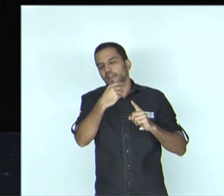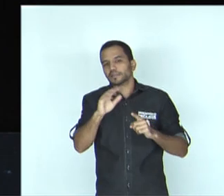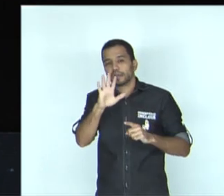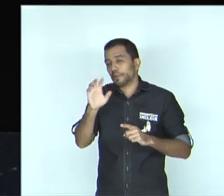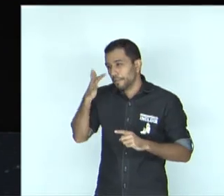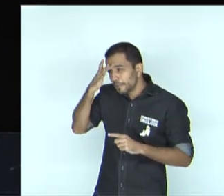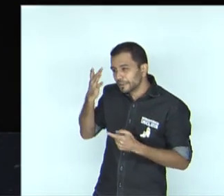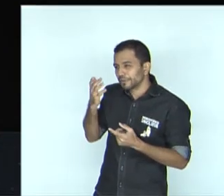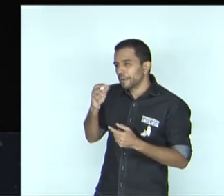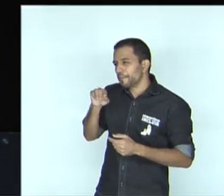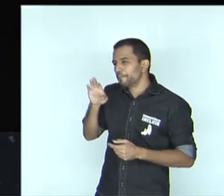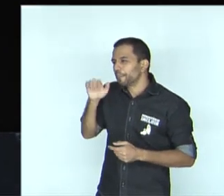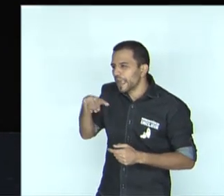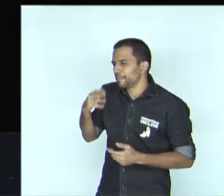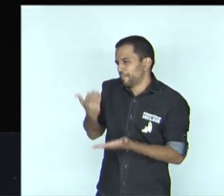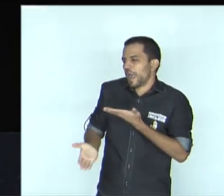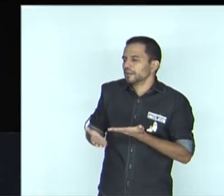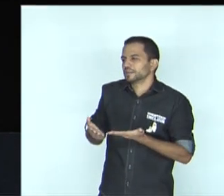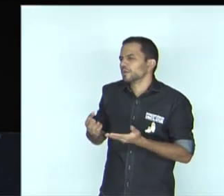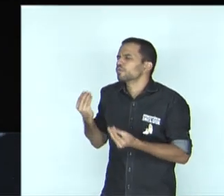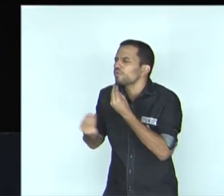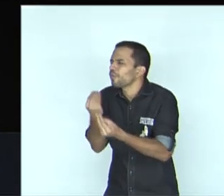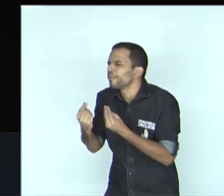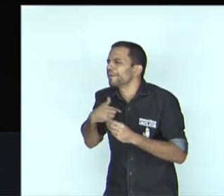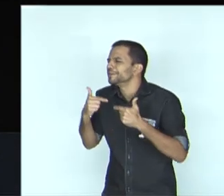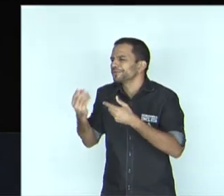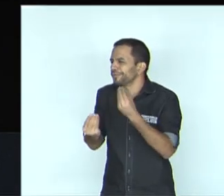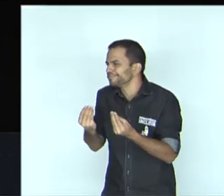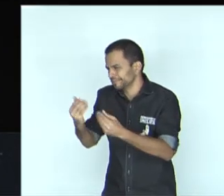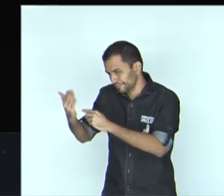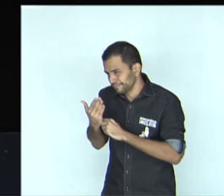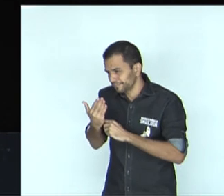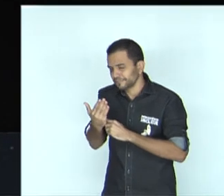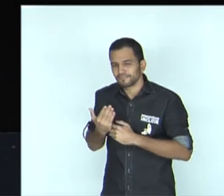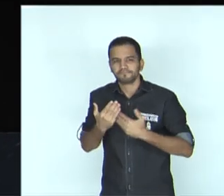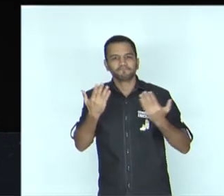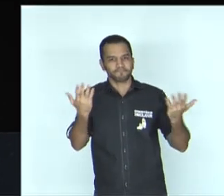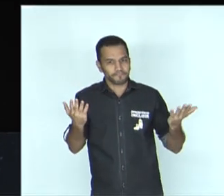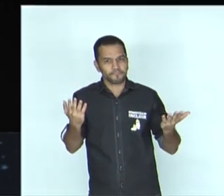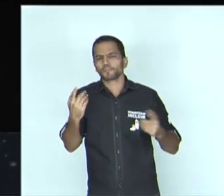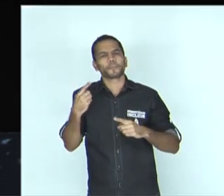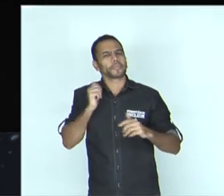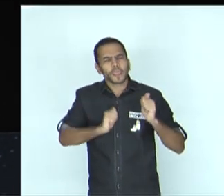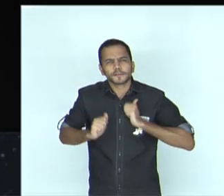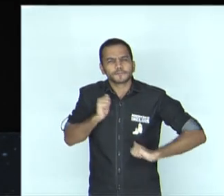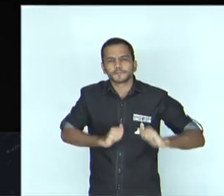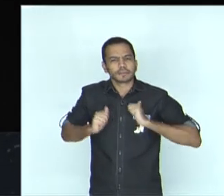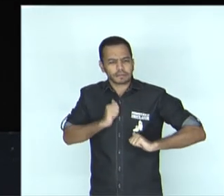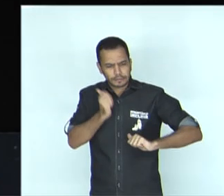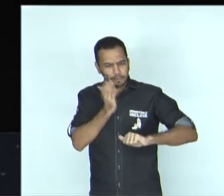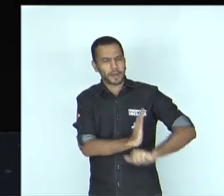bem percam a batalha? Como é que eu faço isso? Bem, por que você deve vencer a ansiedade?